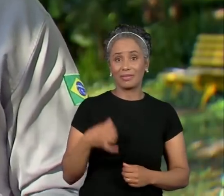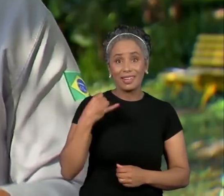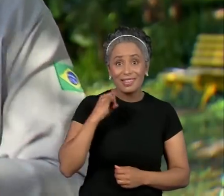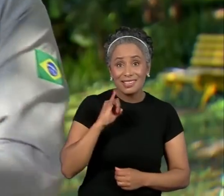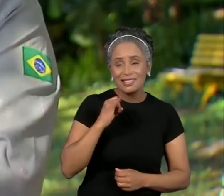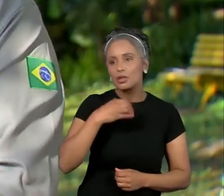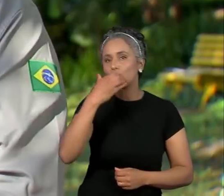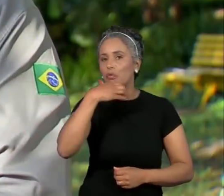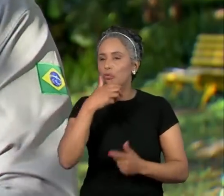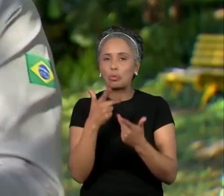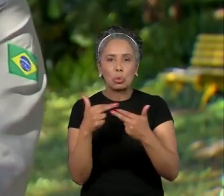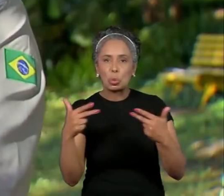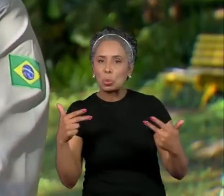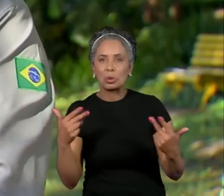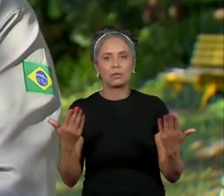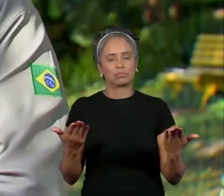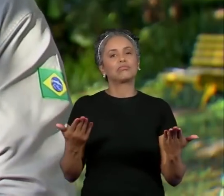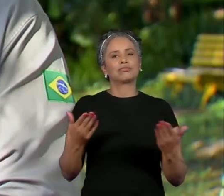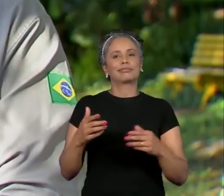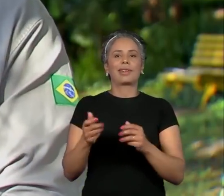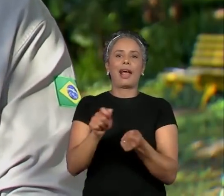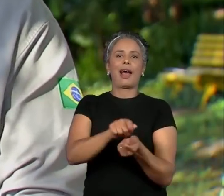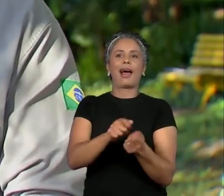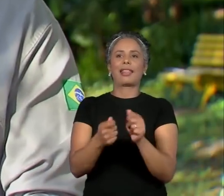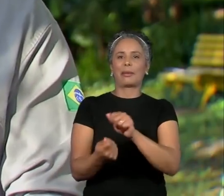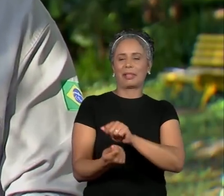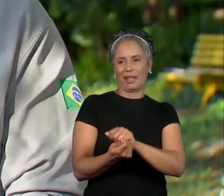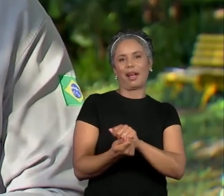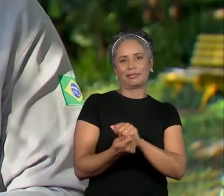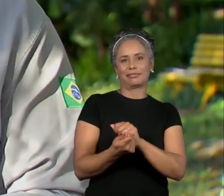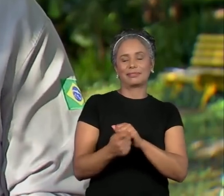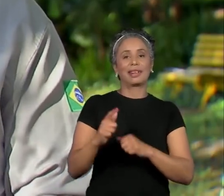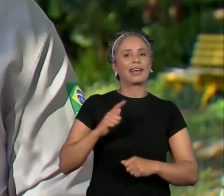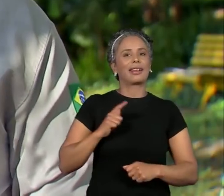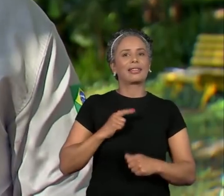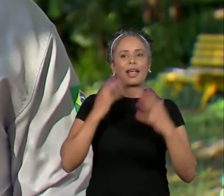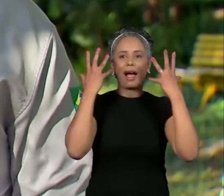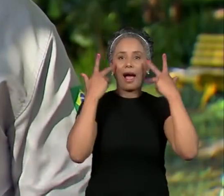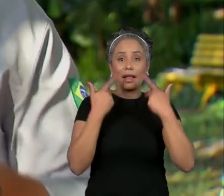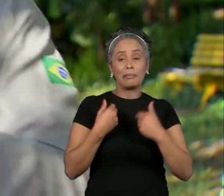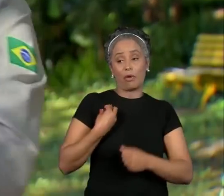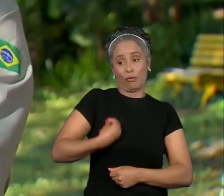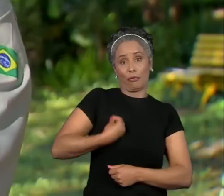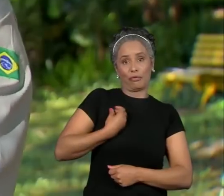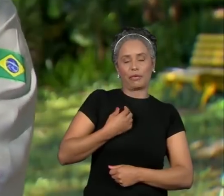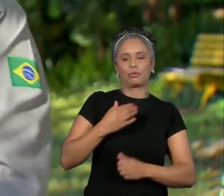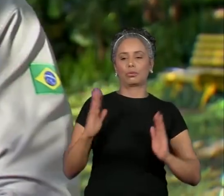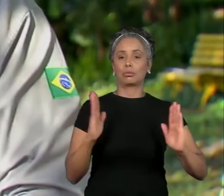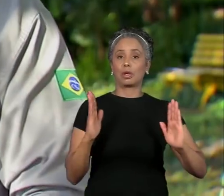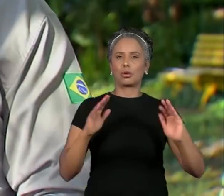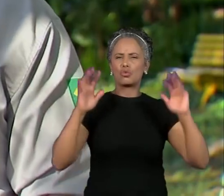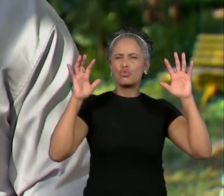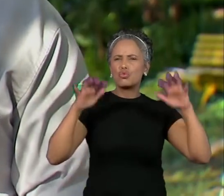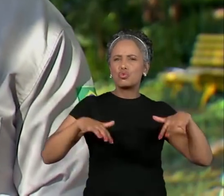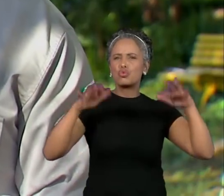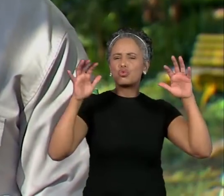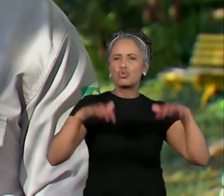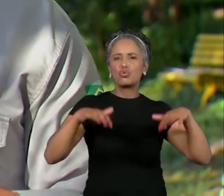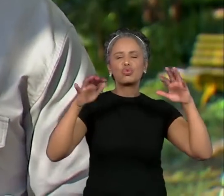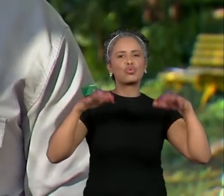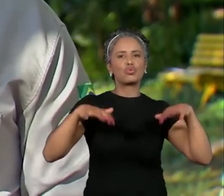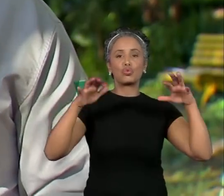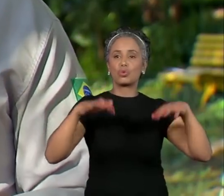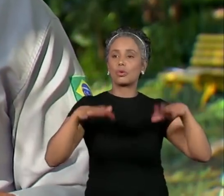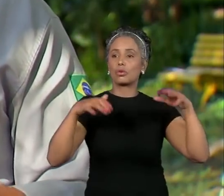comer, então a gente coloca esses animais vivos. Então durante a época de chuva a gente apresenta as frutas,